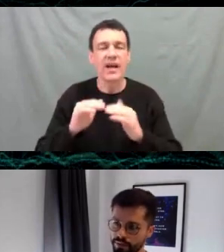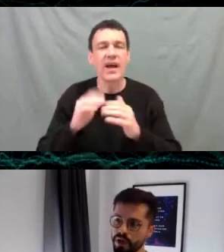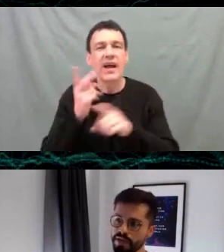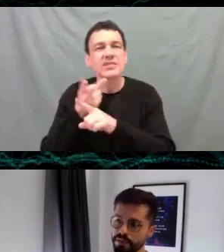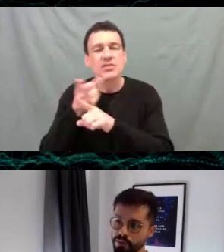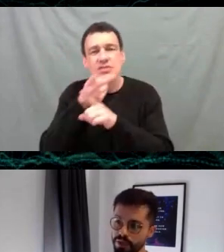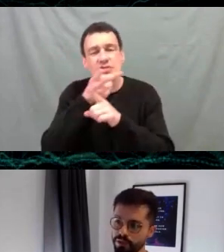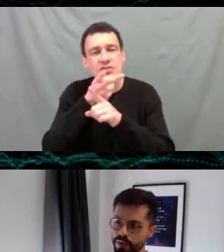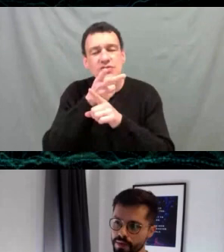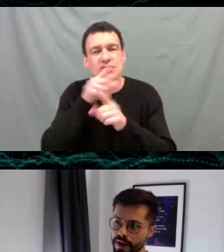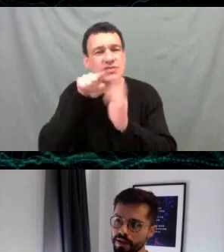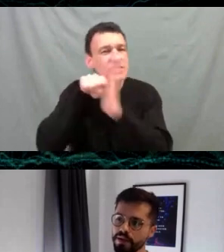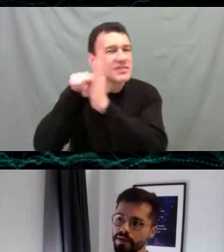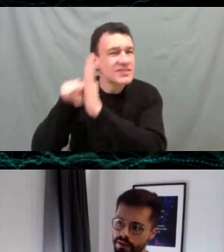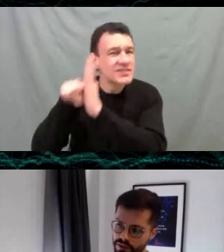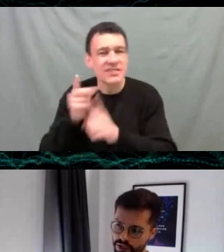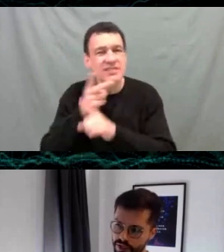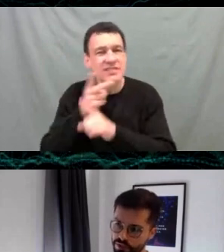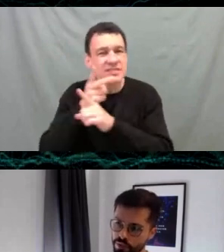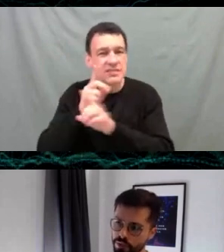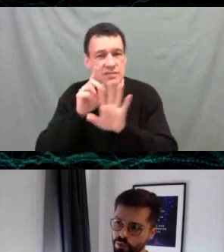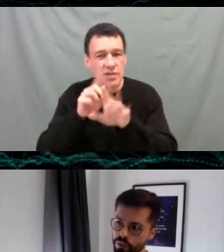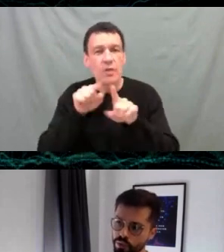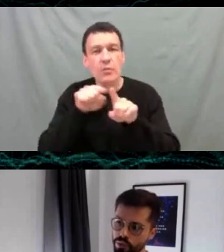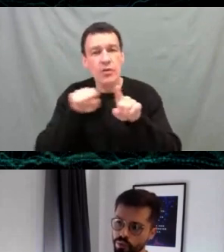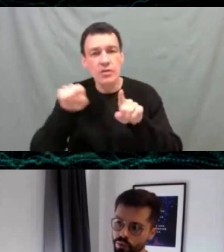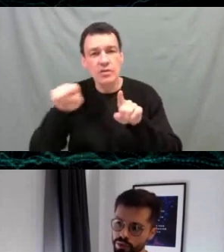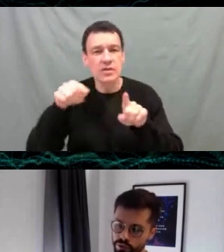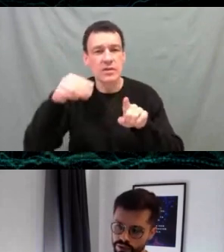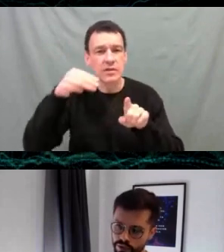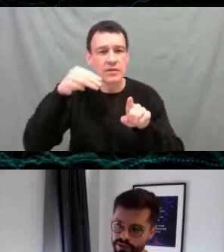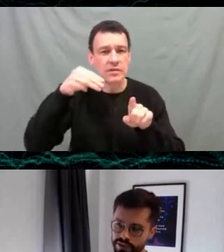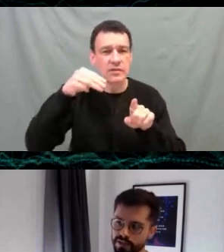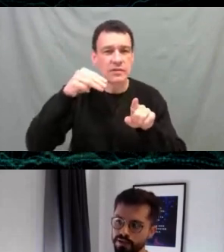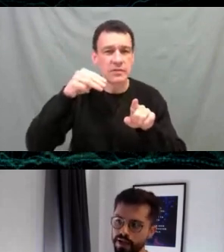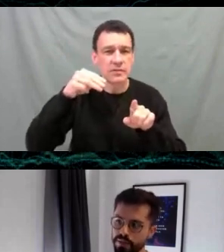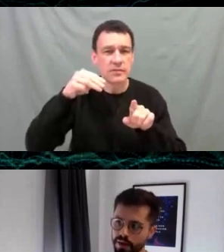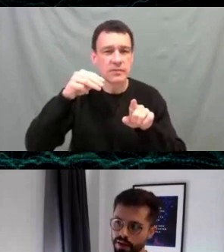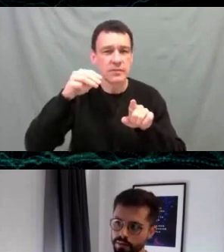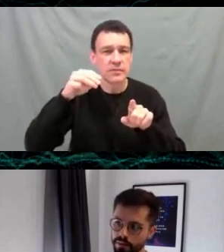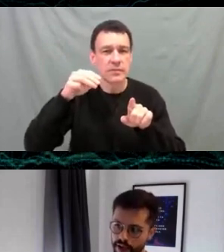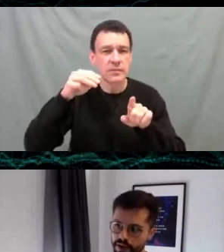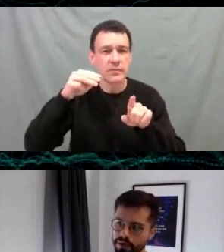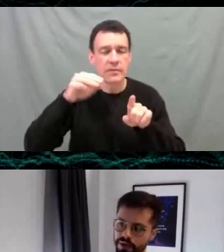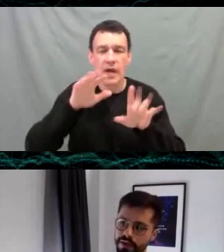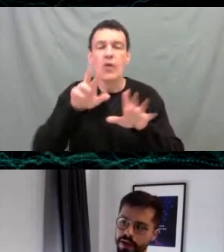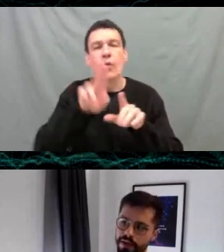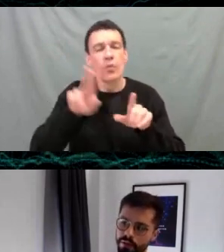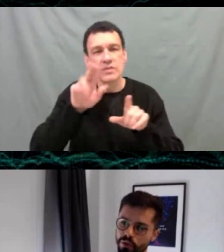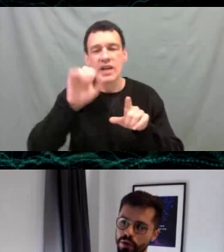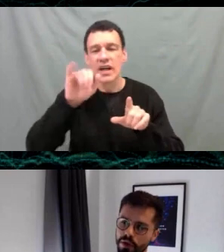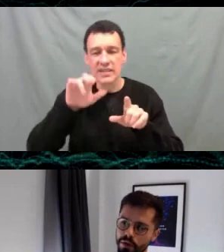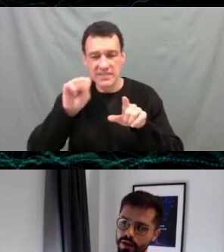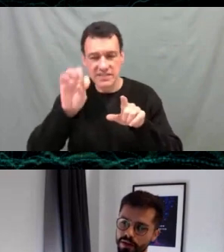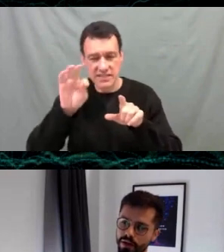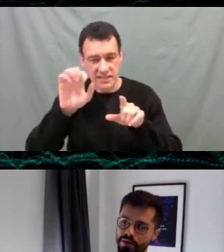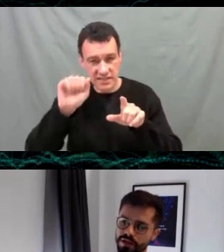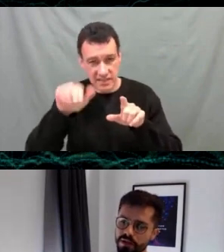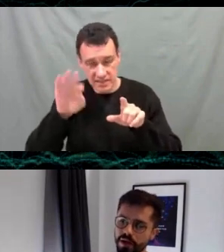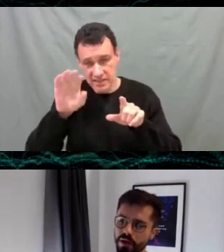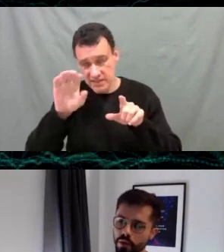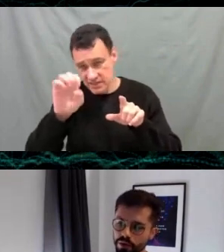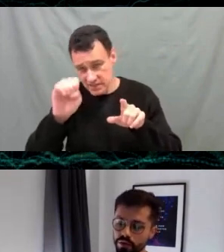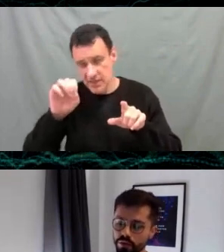do vs puxando uma vai gerando um o seu nome é essencial mayfran e aqui eu tô